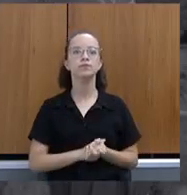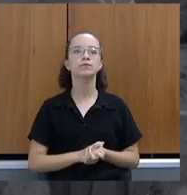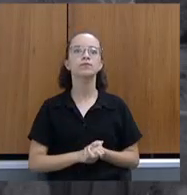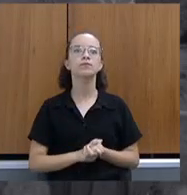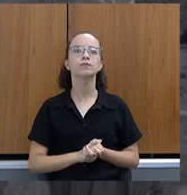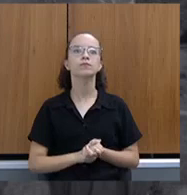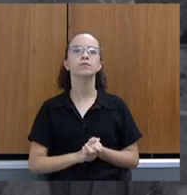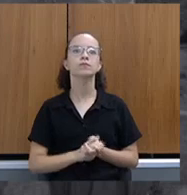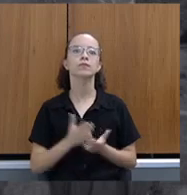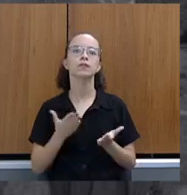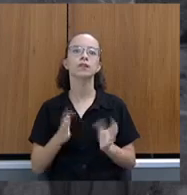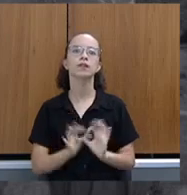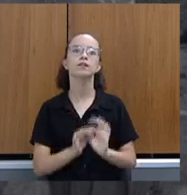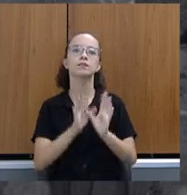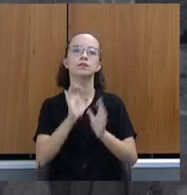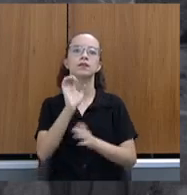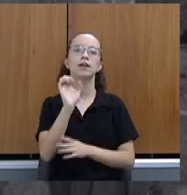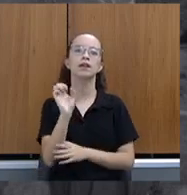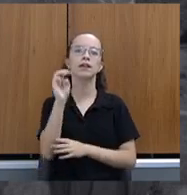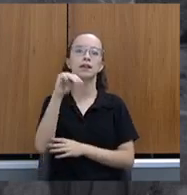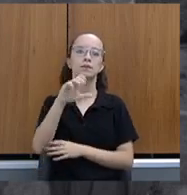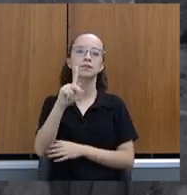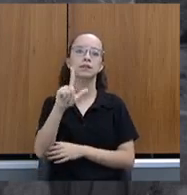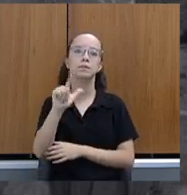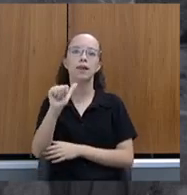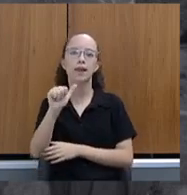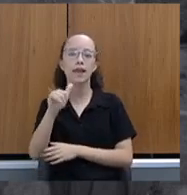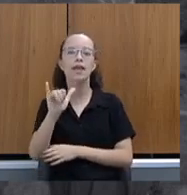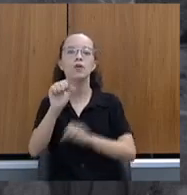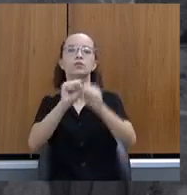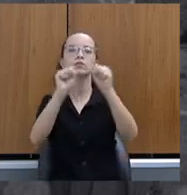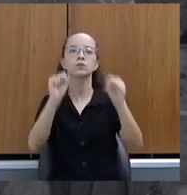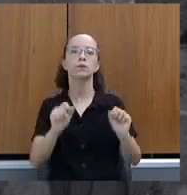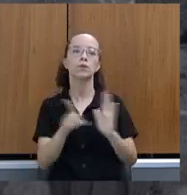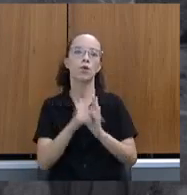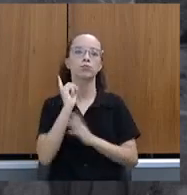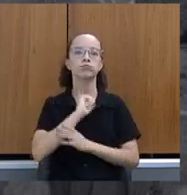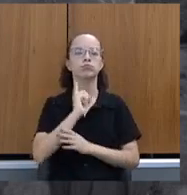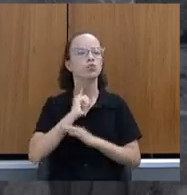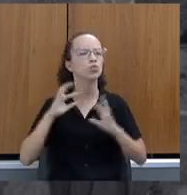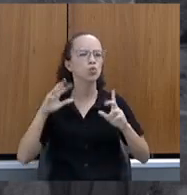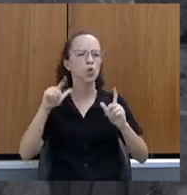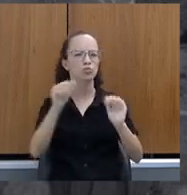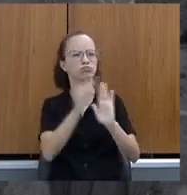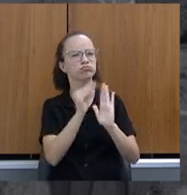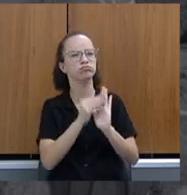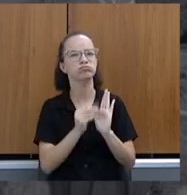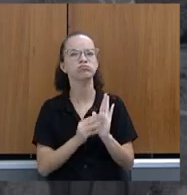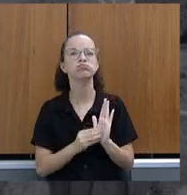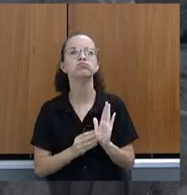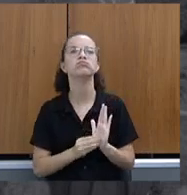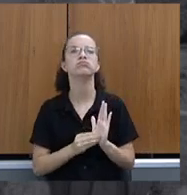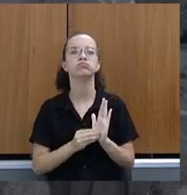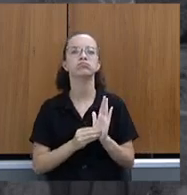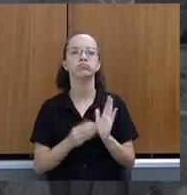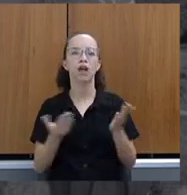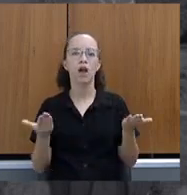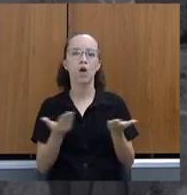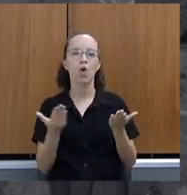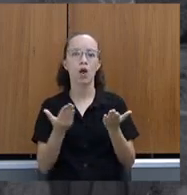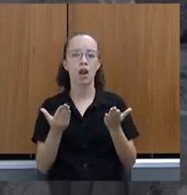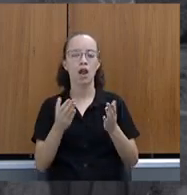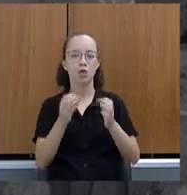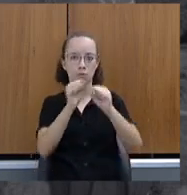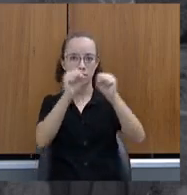lançamento da Mc Play muito importante o streaming de Minas Gerais todo o conteúdo audiovisual agora está numa plataforma